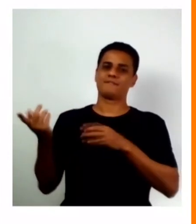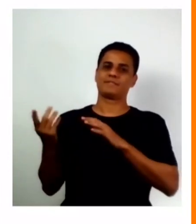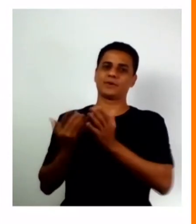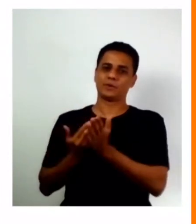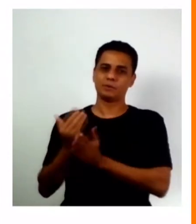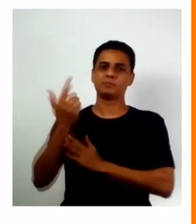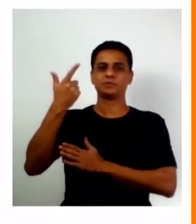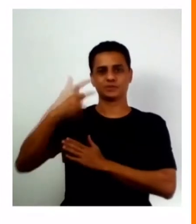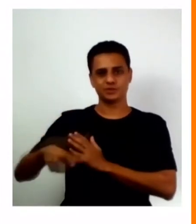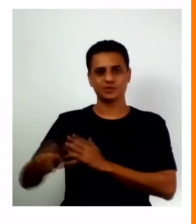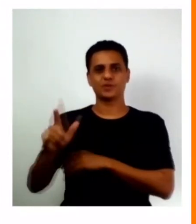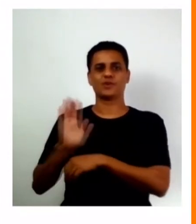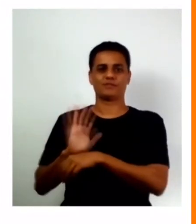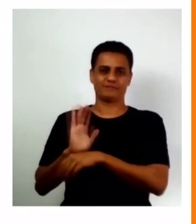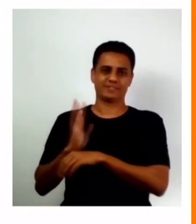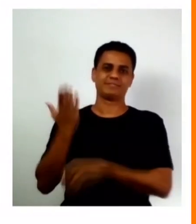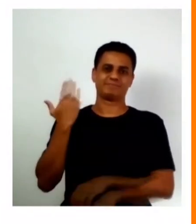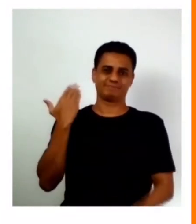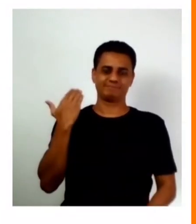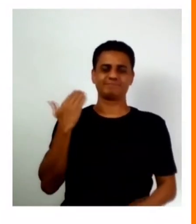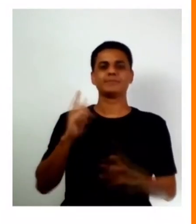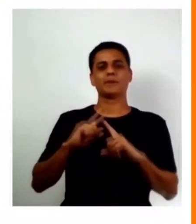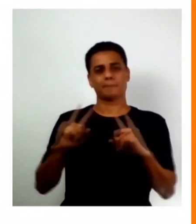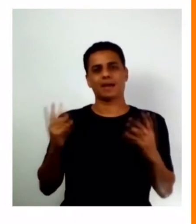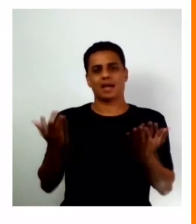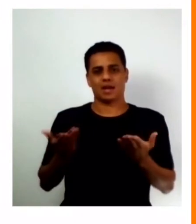e vamos seguir com as perguntas, bem?